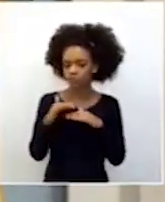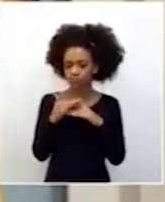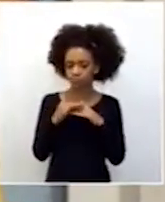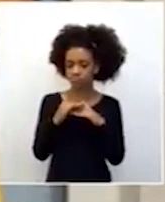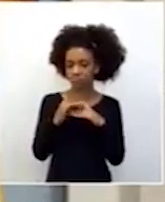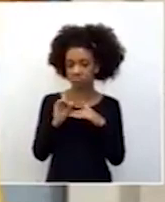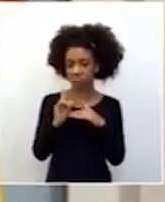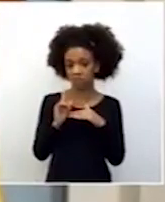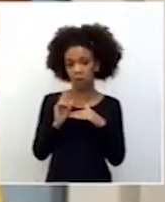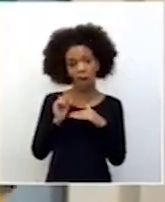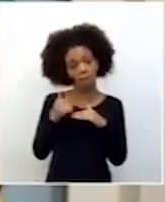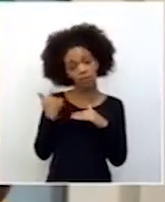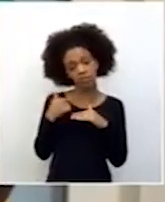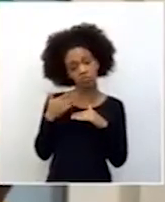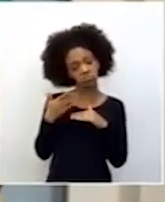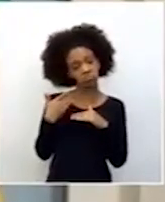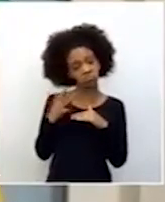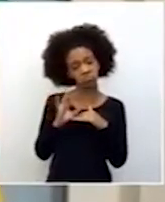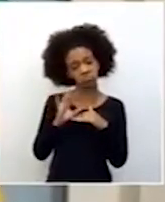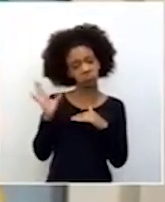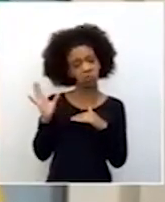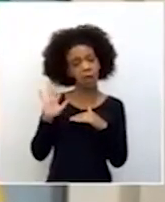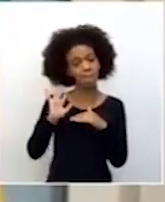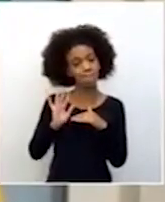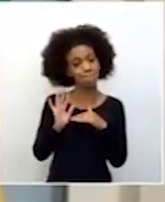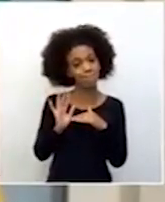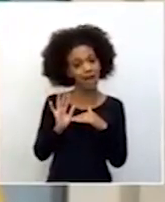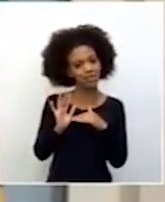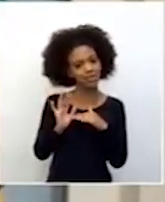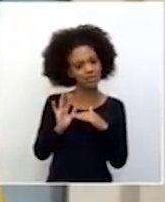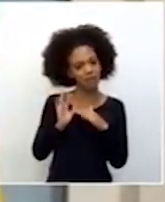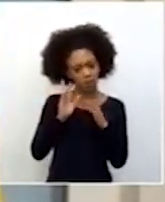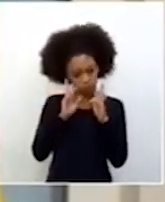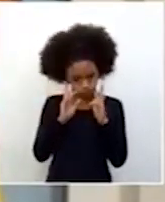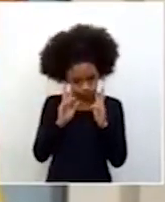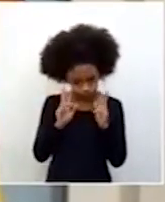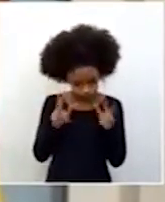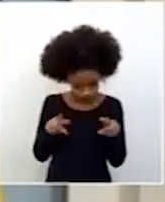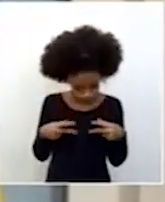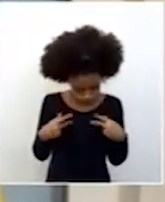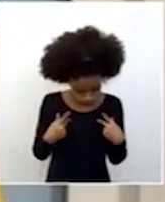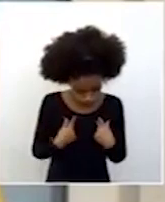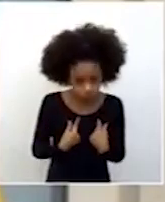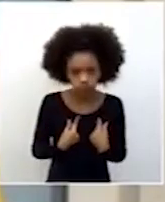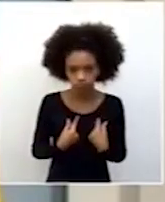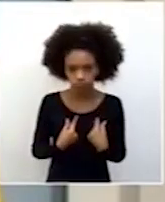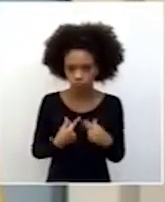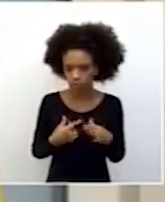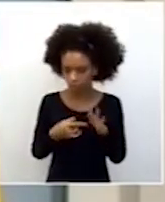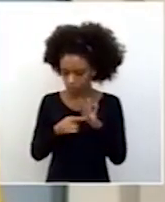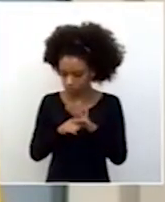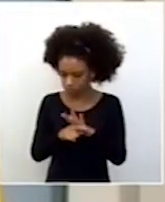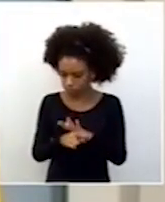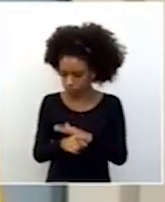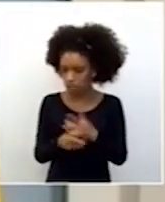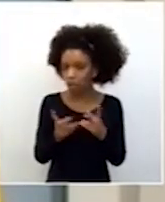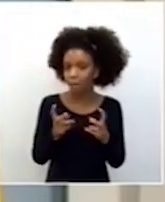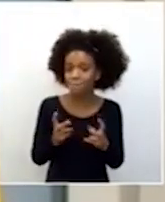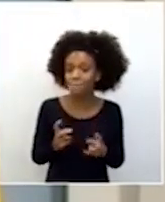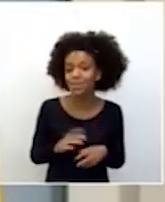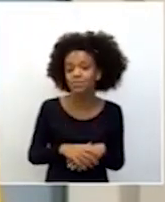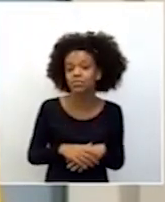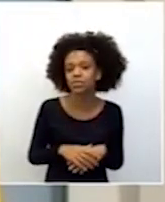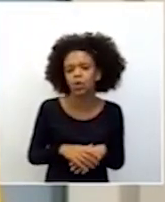No raso a gente pode dar risada de qualquer coisa, mas olhando bem, fazendo uma reflexão a mais, eu percebo,